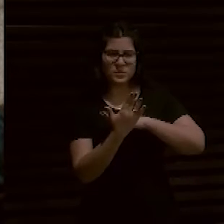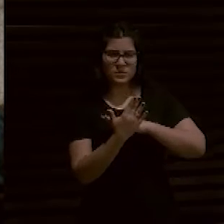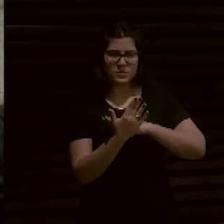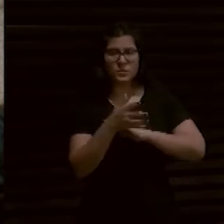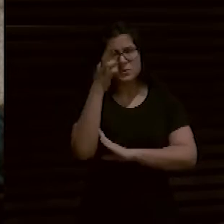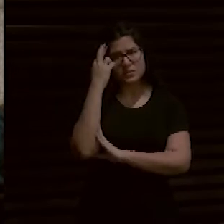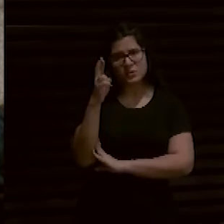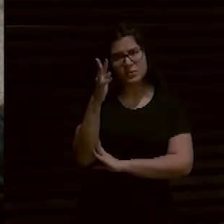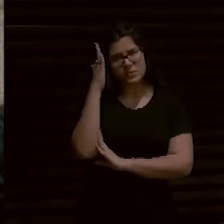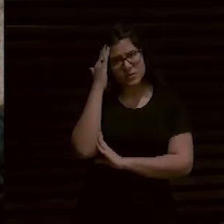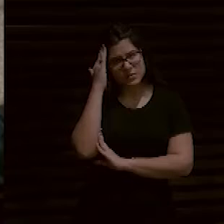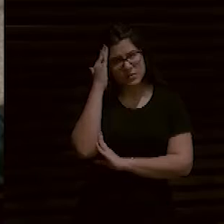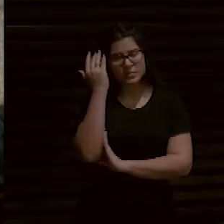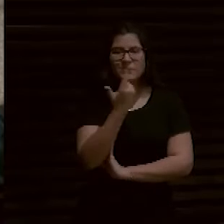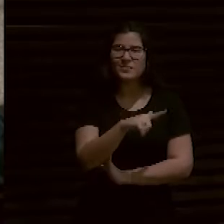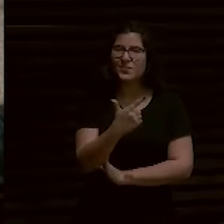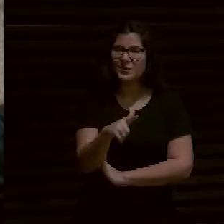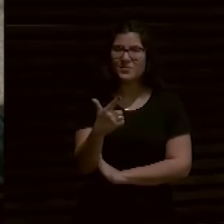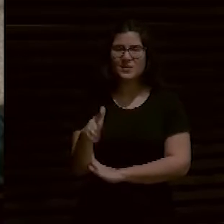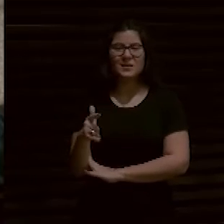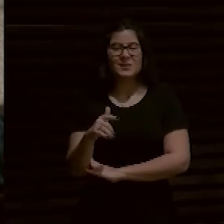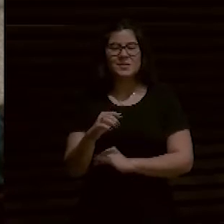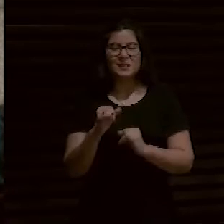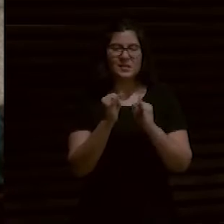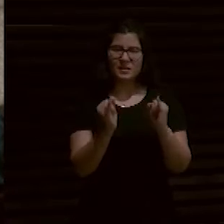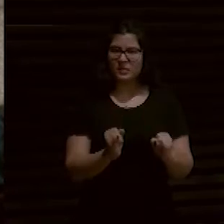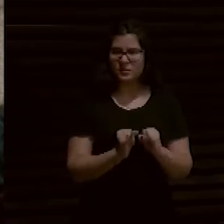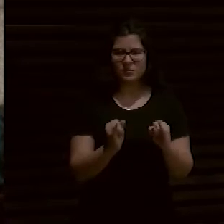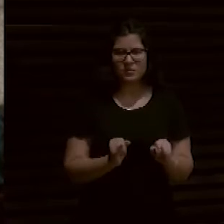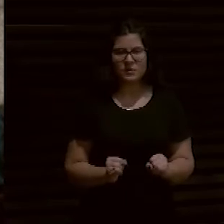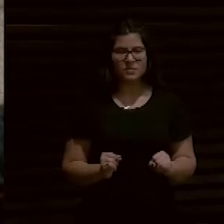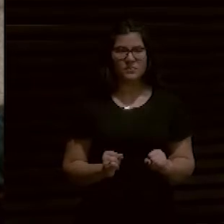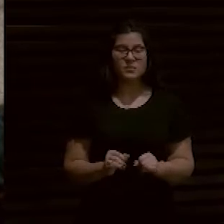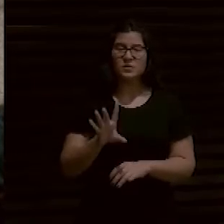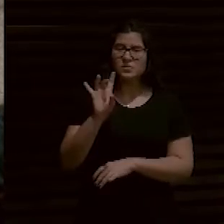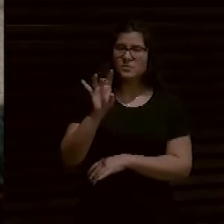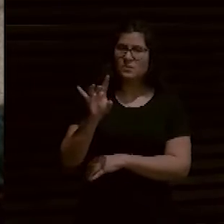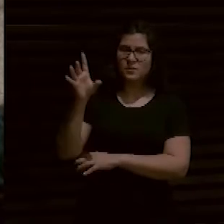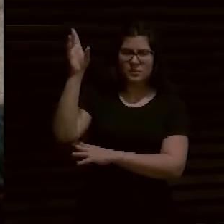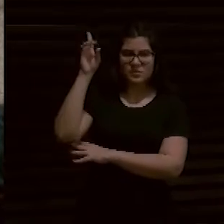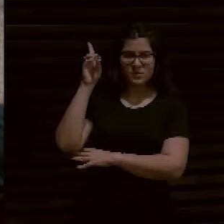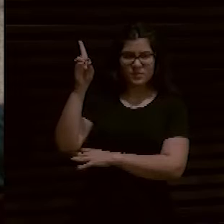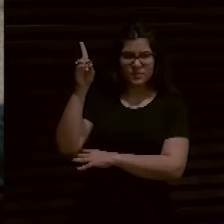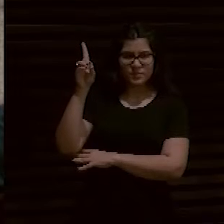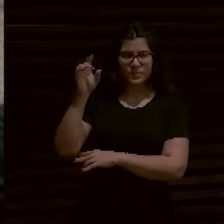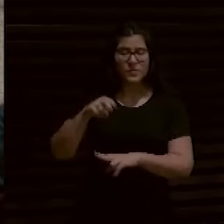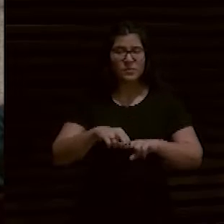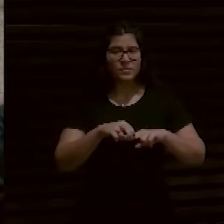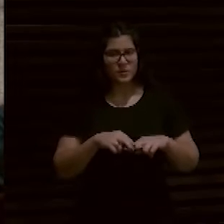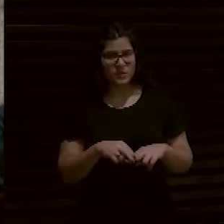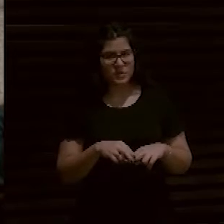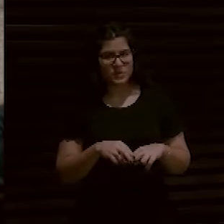sabe que não há outro Deus além dele. E por isso, inicia-se